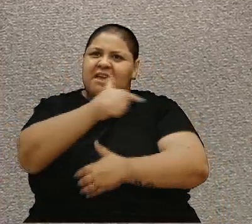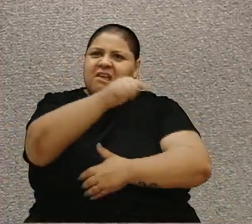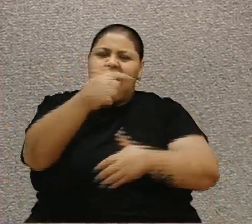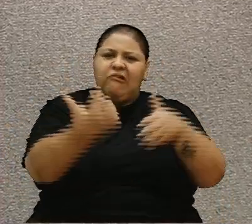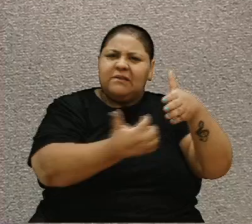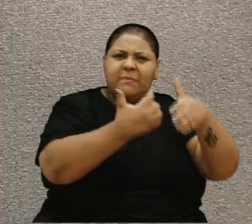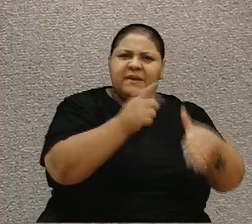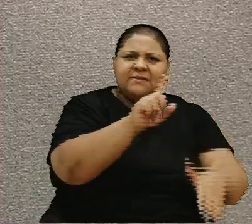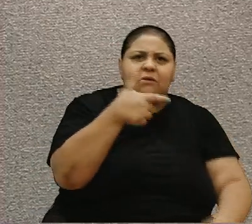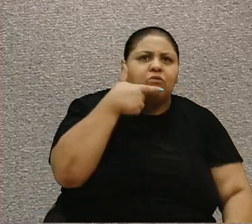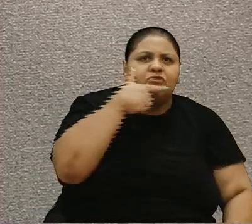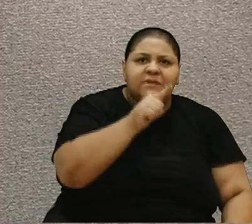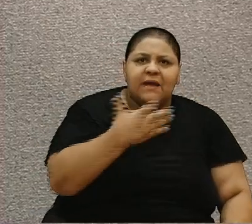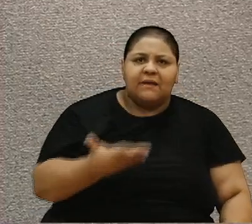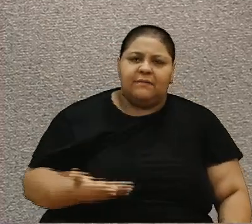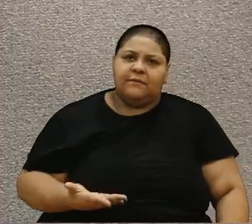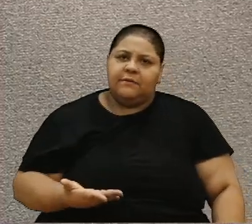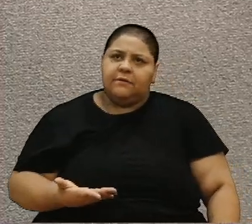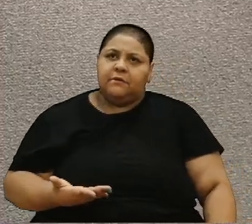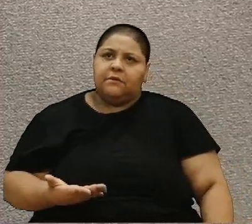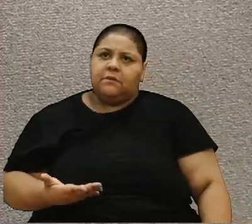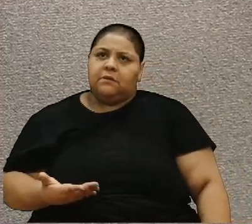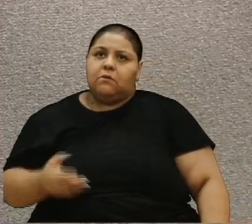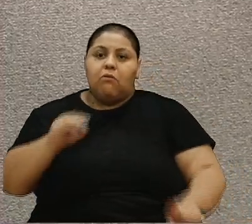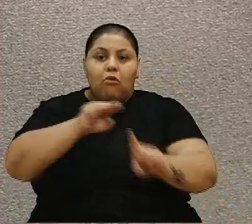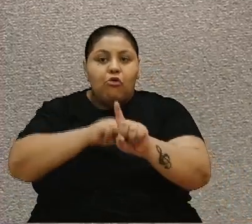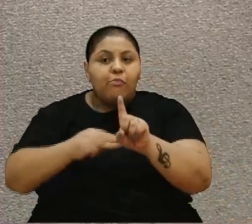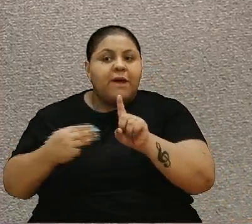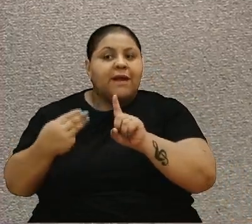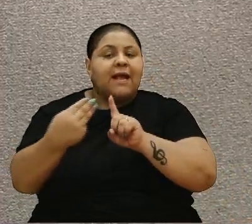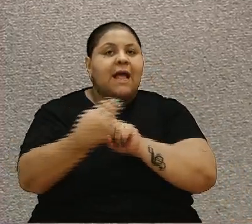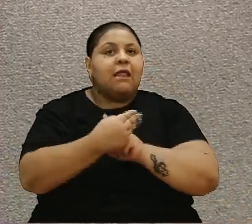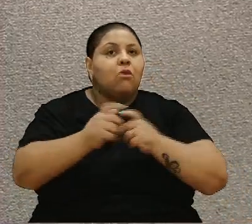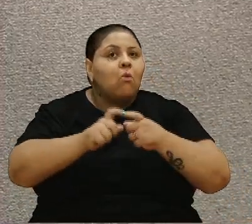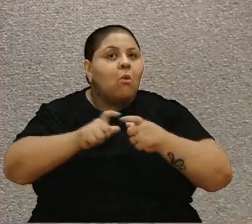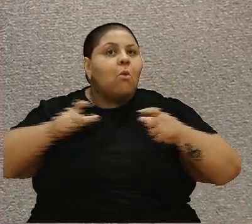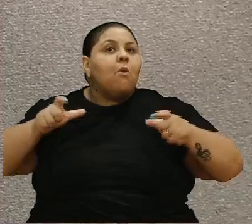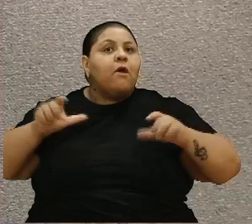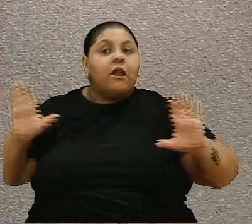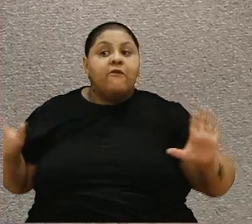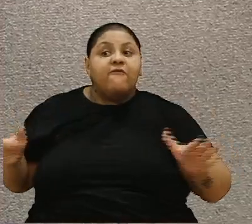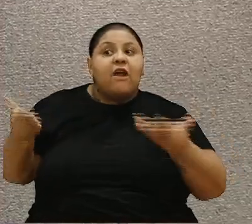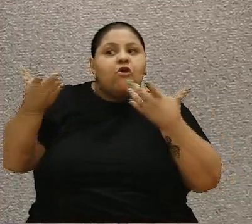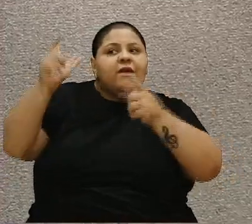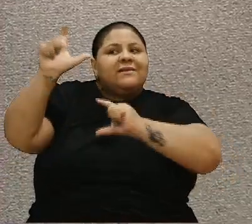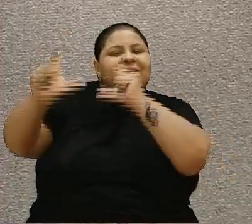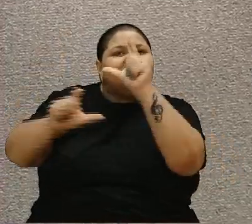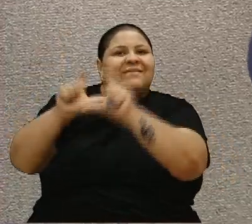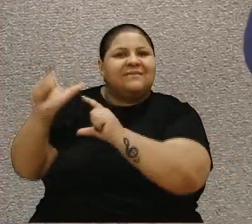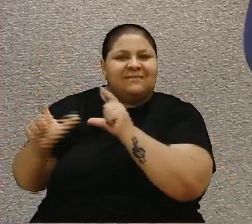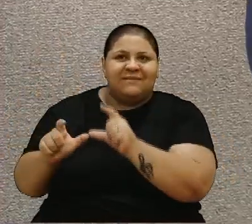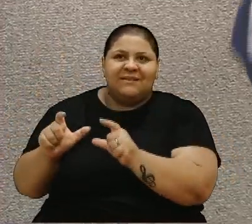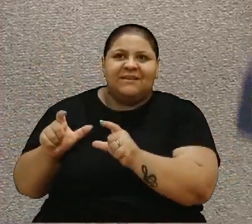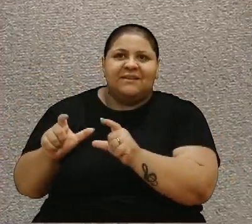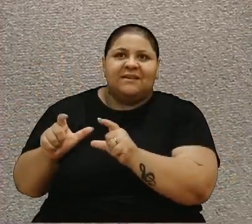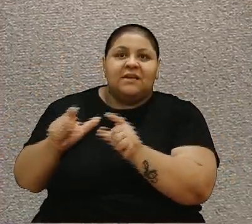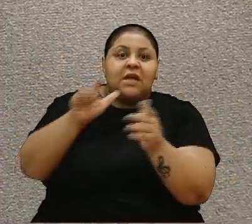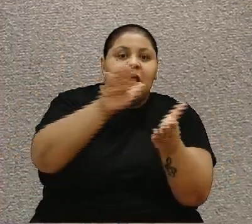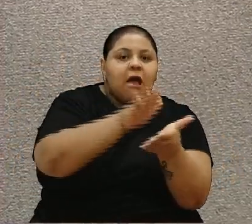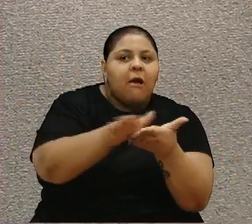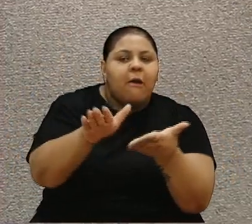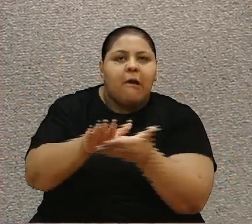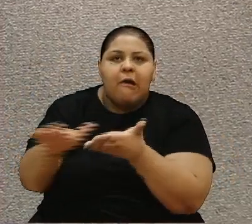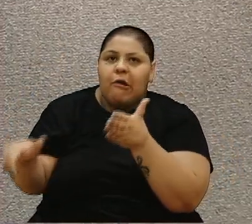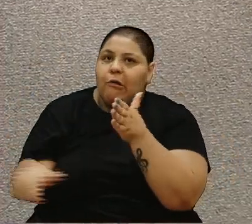consegue? Então, o mercado aberto, ele estimula as pessoas a produzirem com